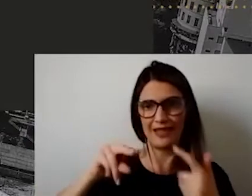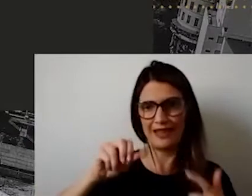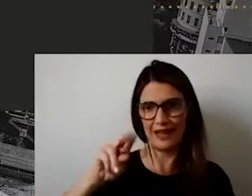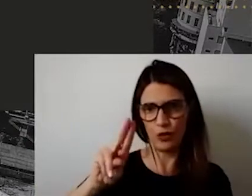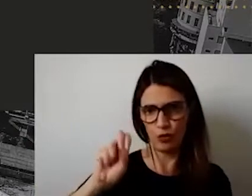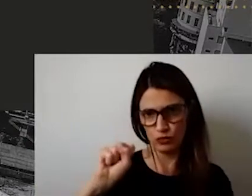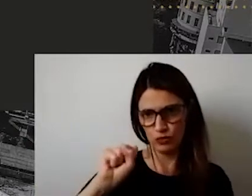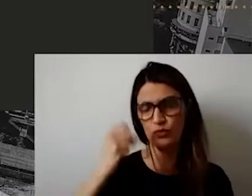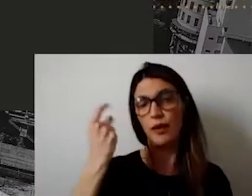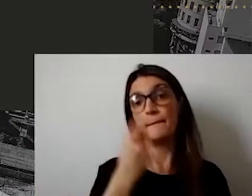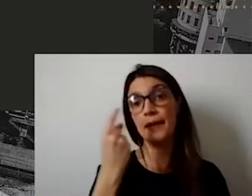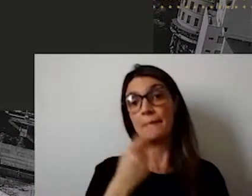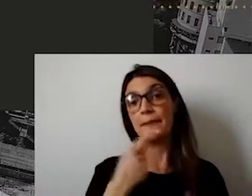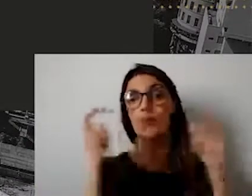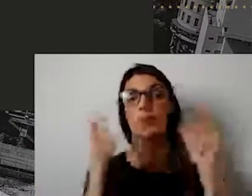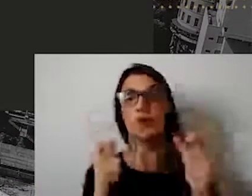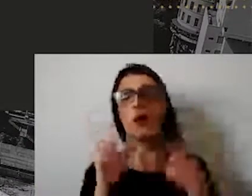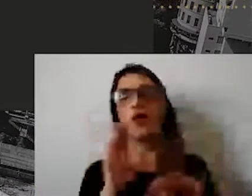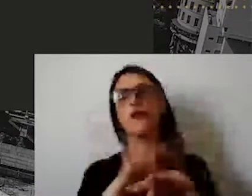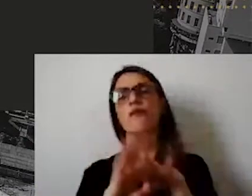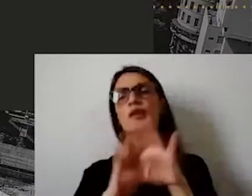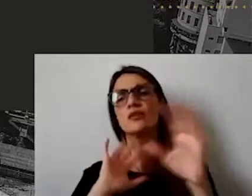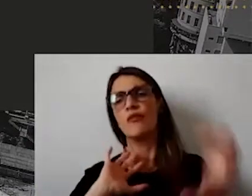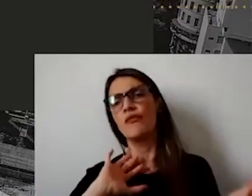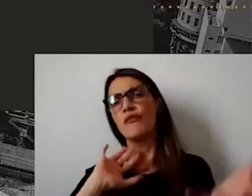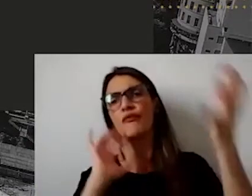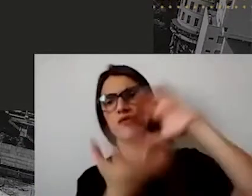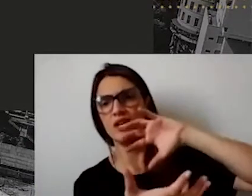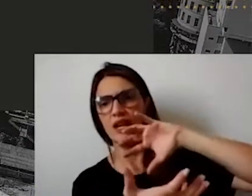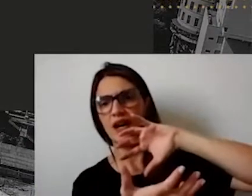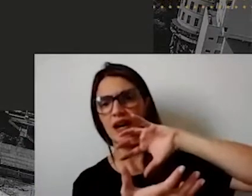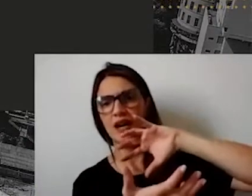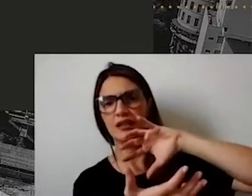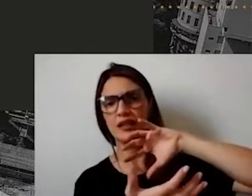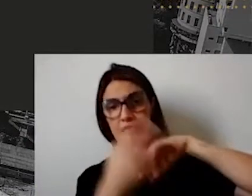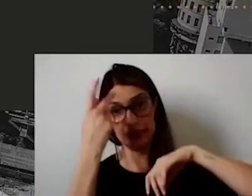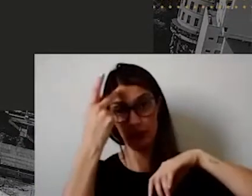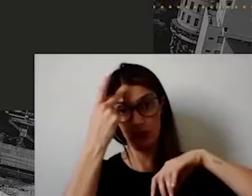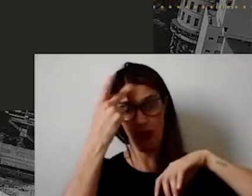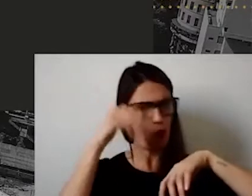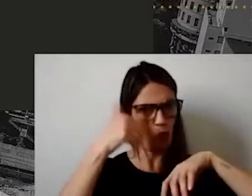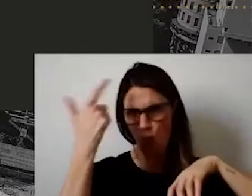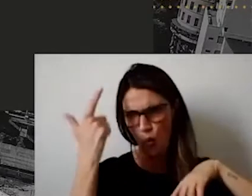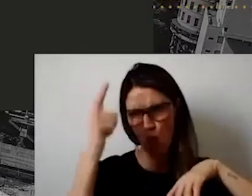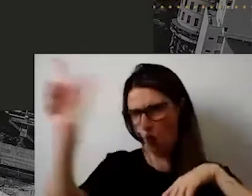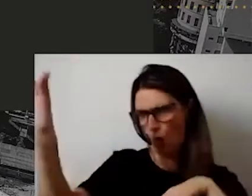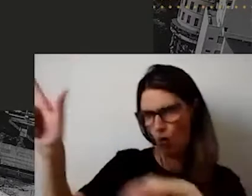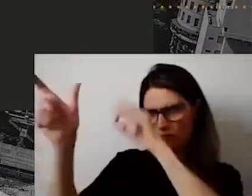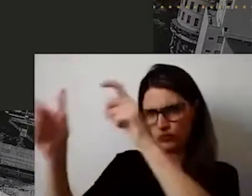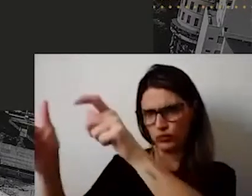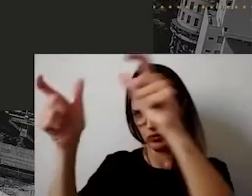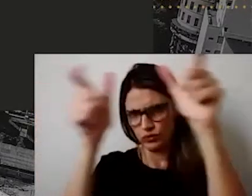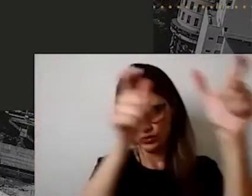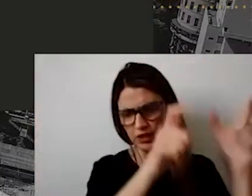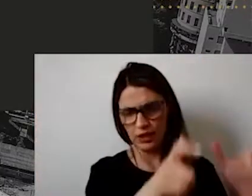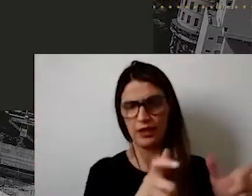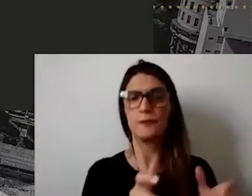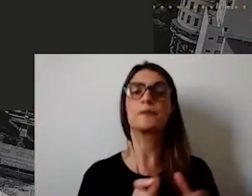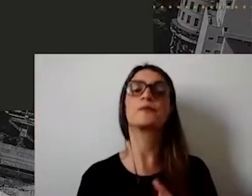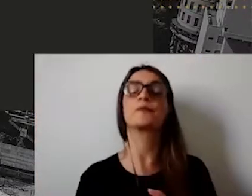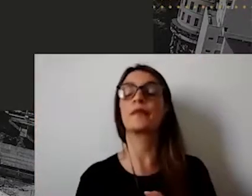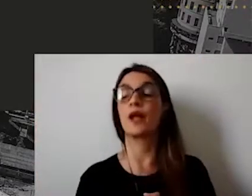fazer uma virada fora de São Paulo. E a gente, fruto da virada, a gente